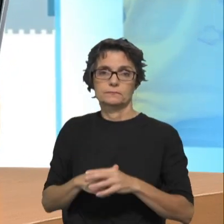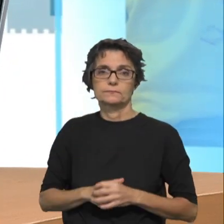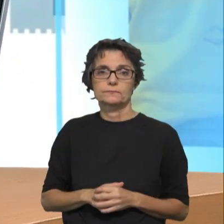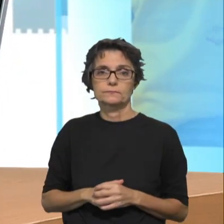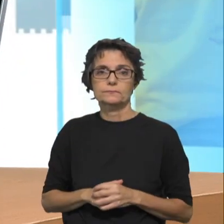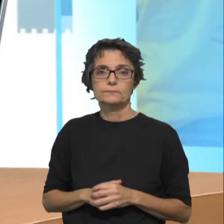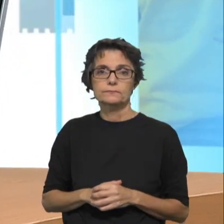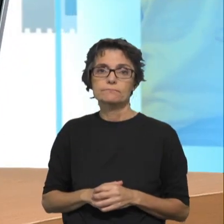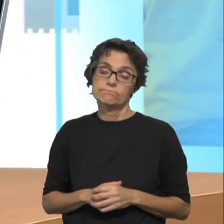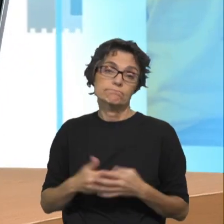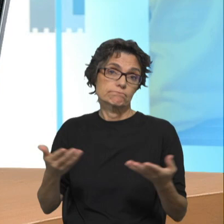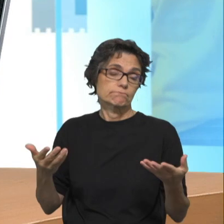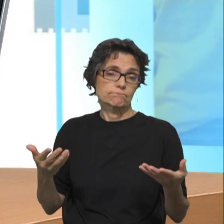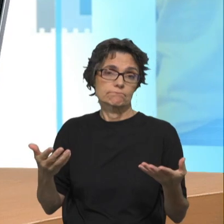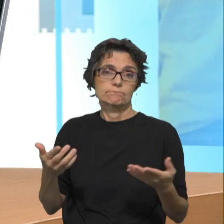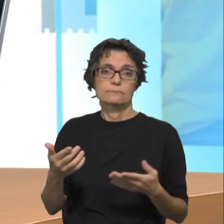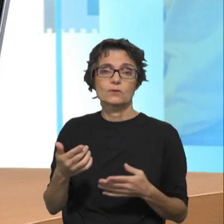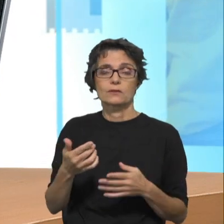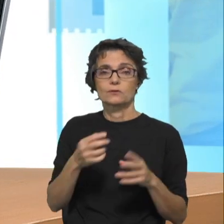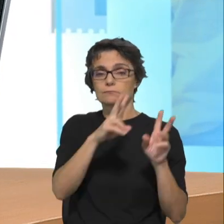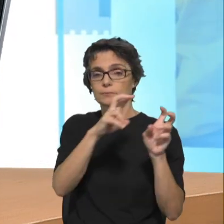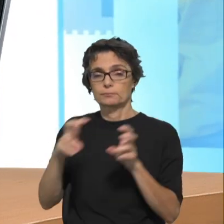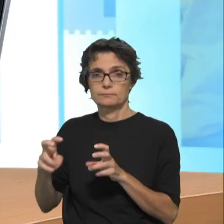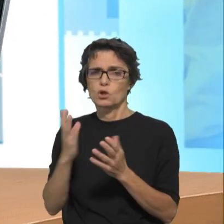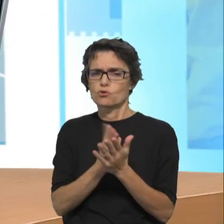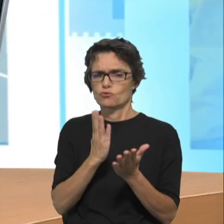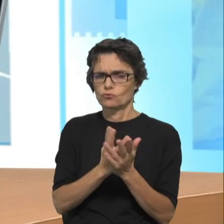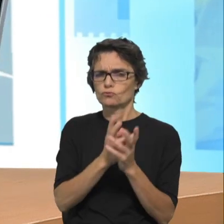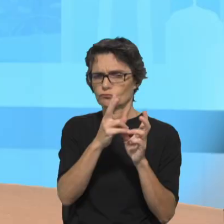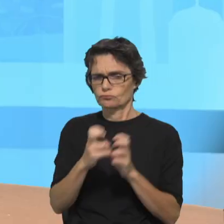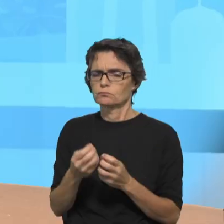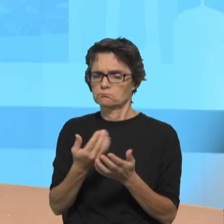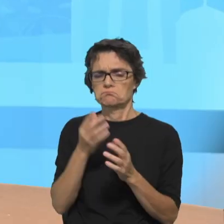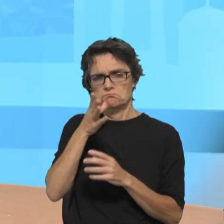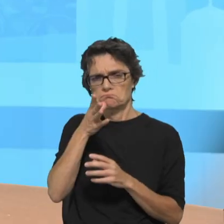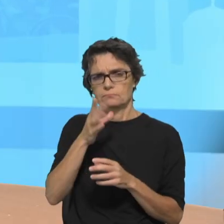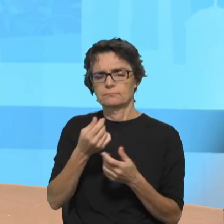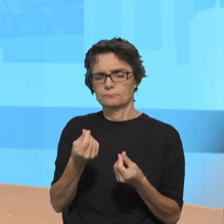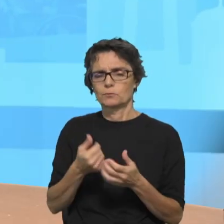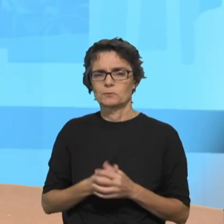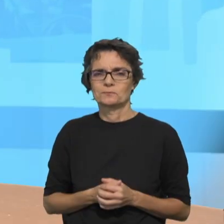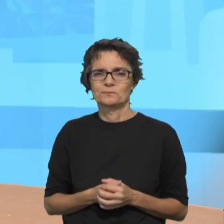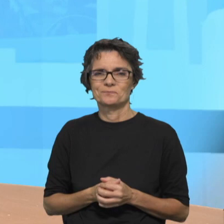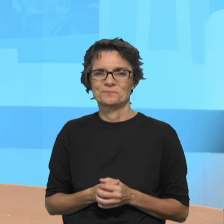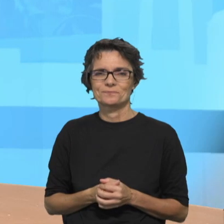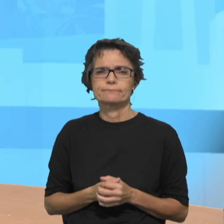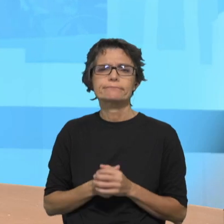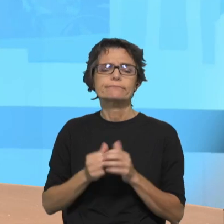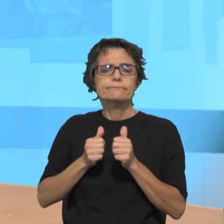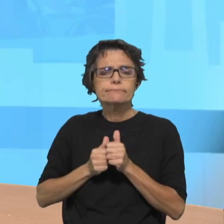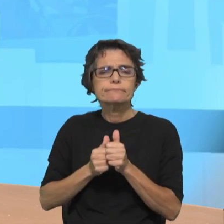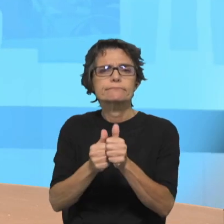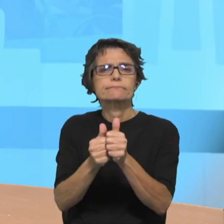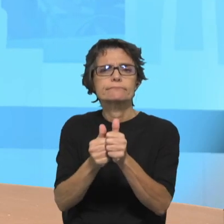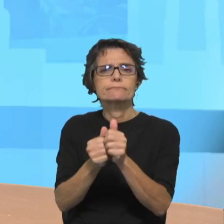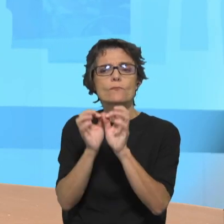Portanto, em termos bibliográficos, também estaremos de alguma maneira apoiados. Acompanhar e cuidar as pessoas